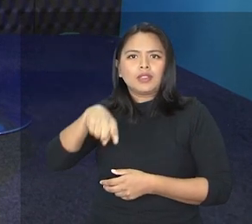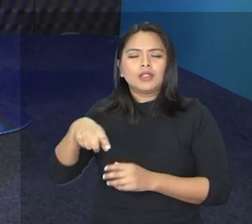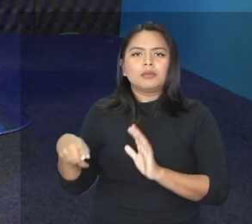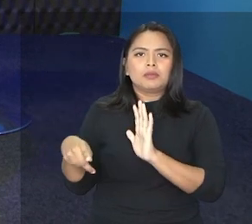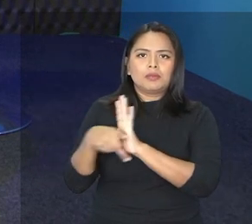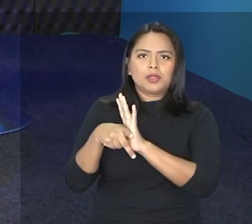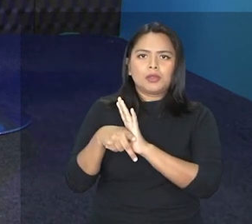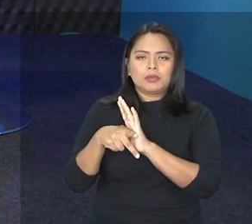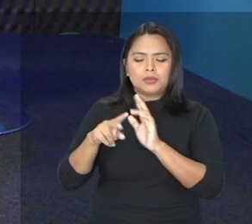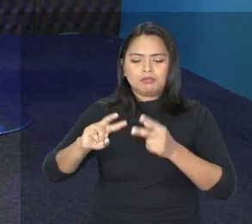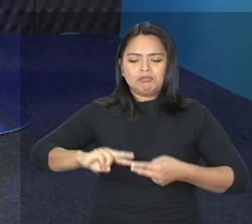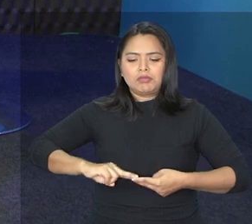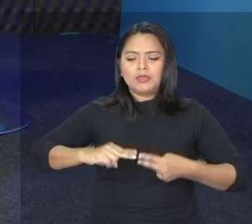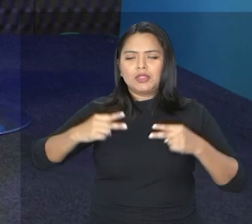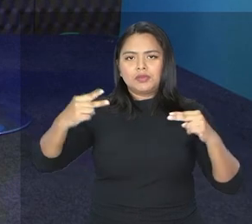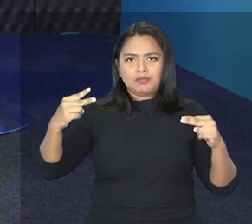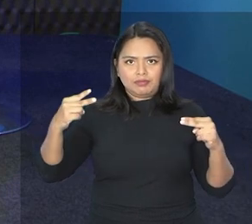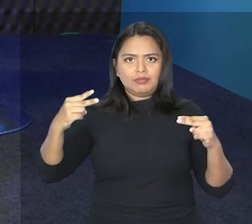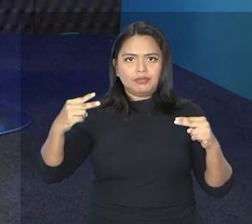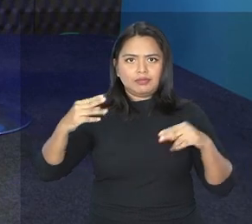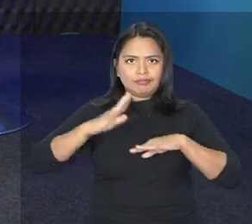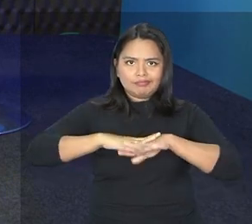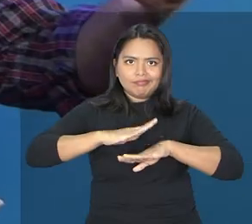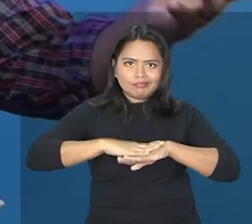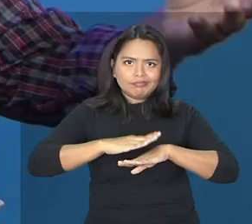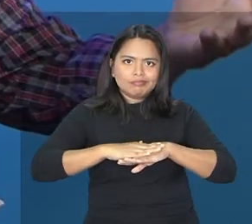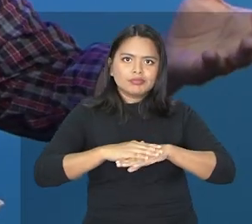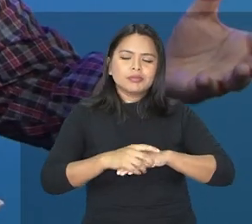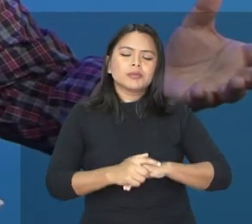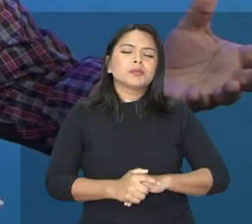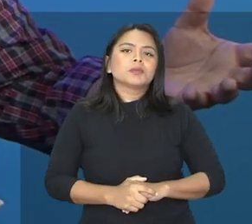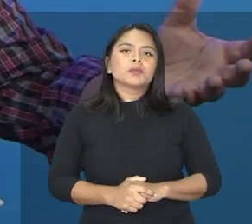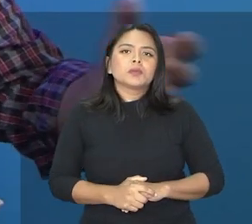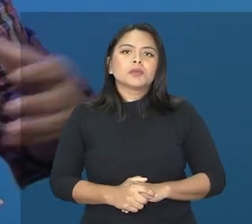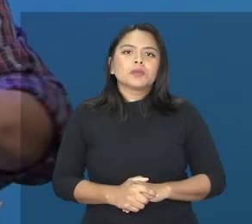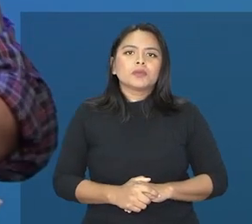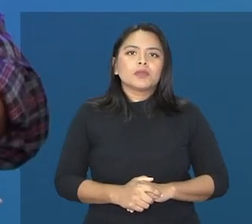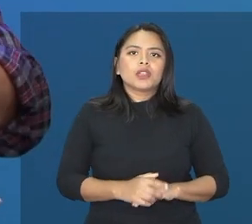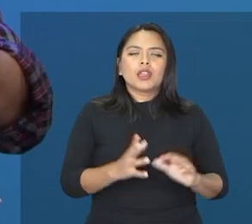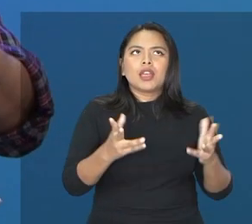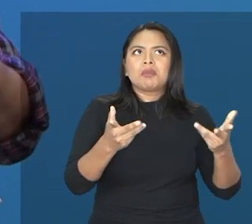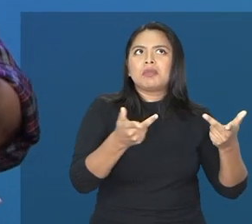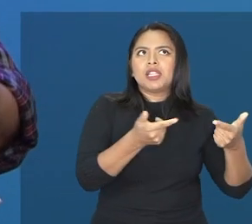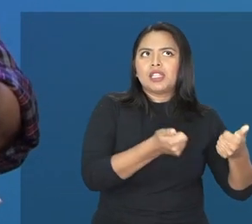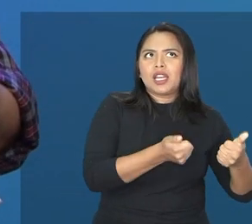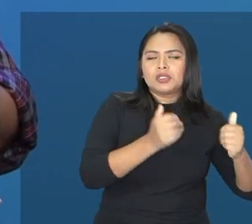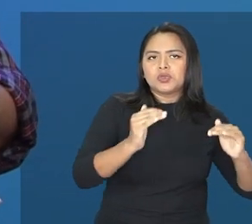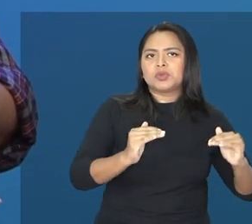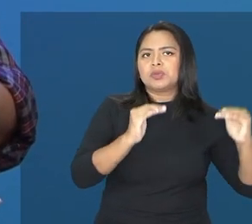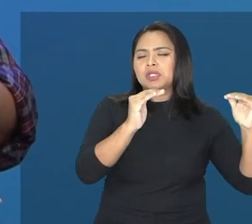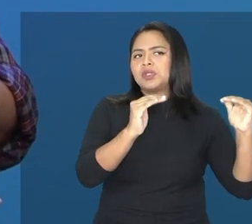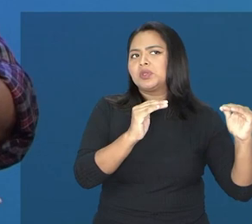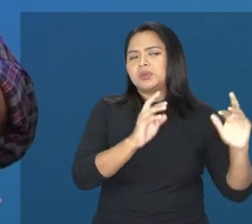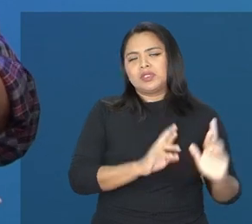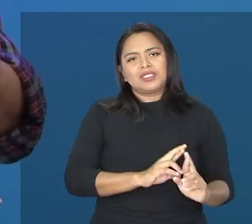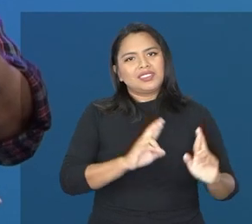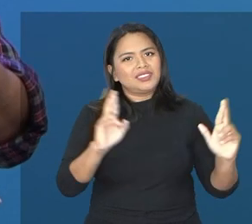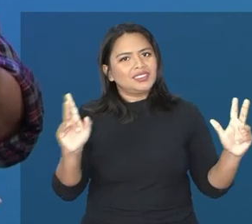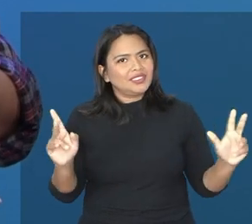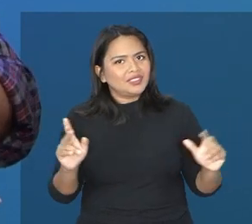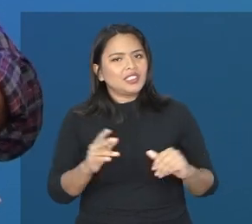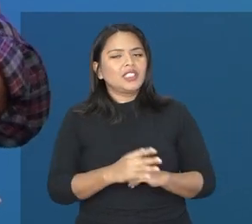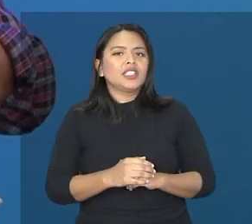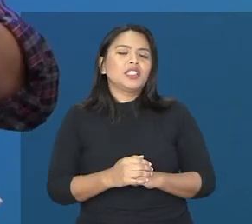dotação biológica extraordinária. ou com altas habilidades, não necessariamente vai ter. Não